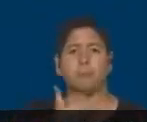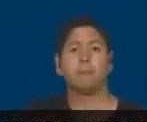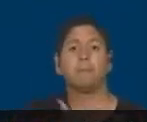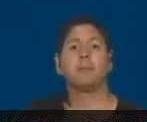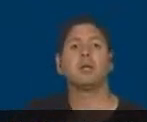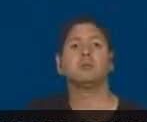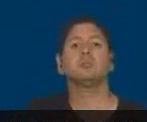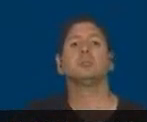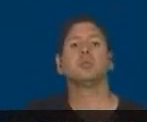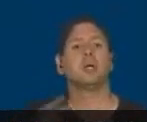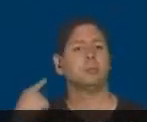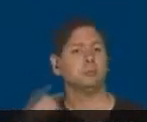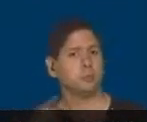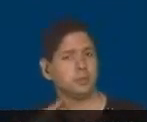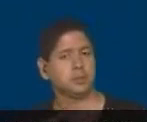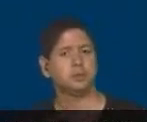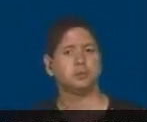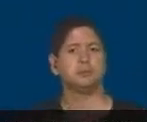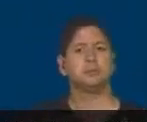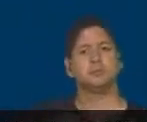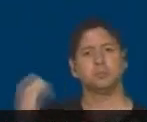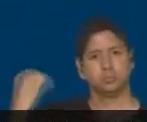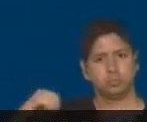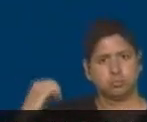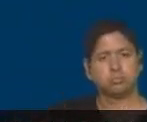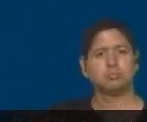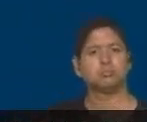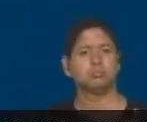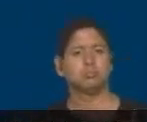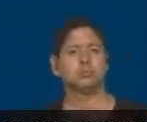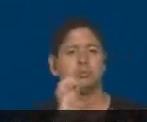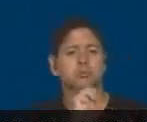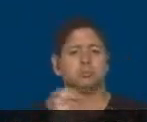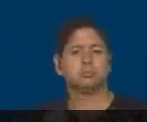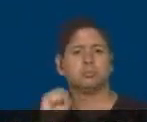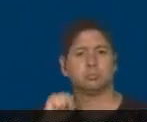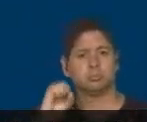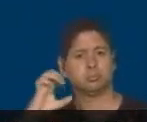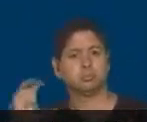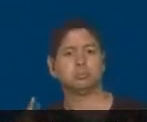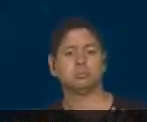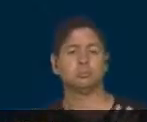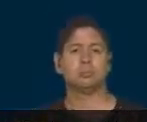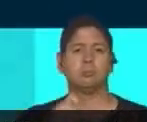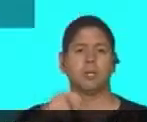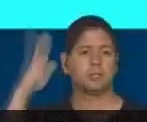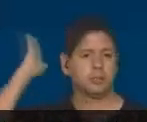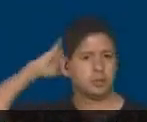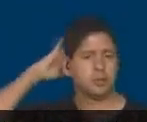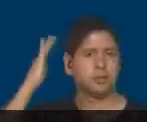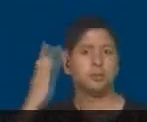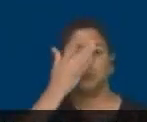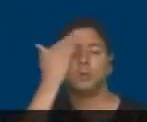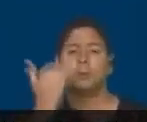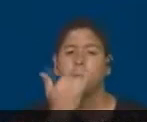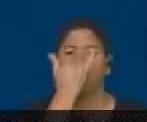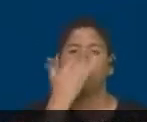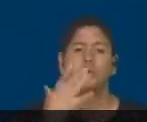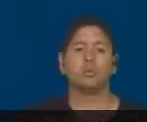mais frequentes foram em Minas Gerais, no Rio Grande do Sul e nos estados de Santa Catarina e do Paraná. Entre os acidentados,